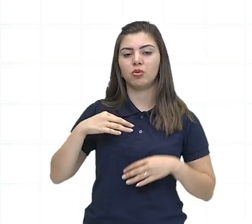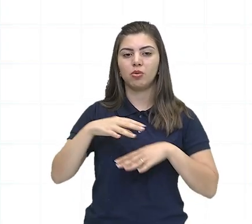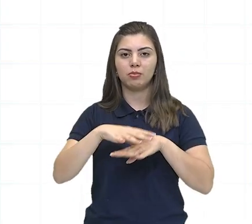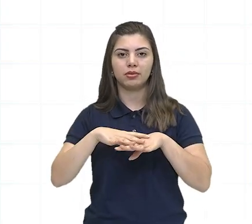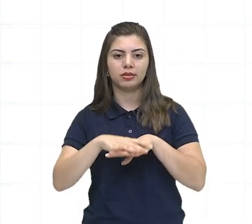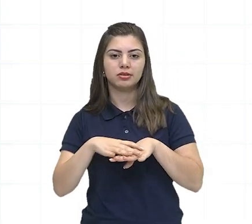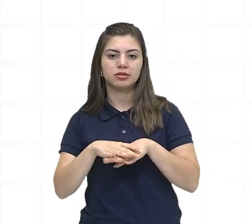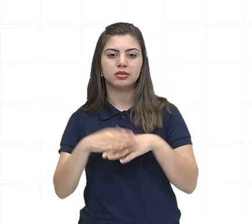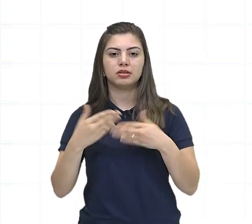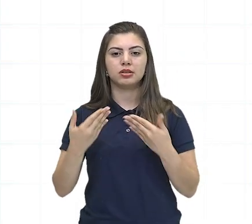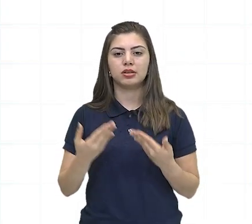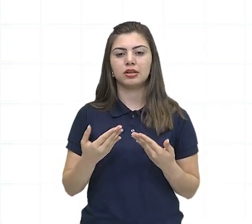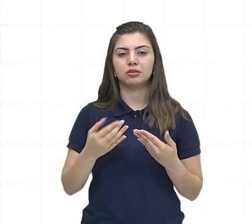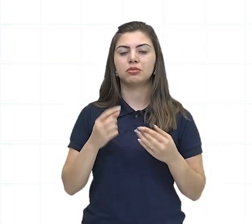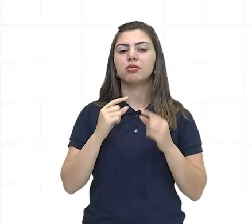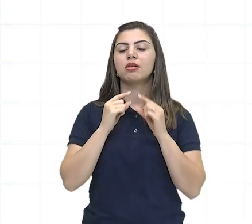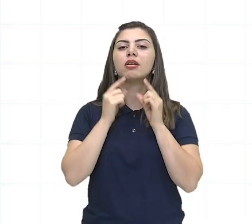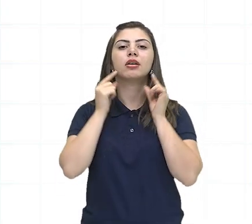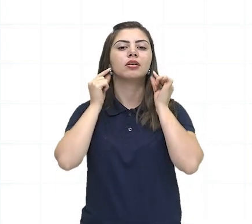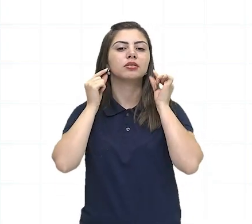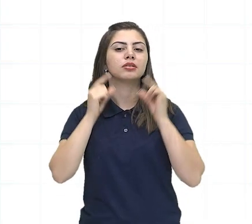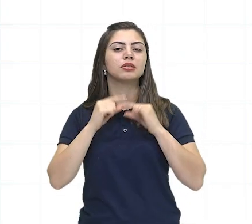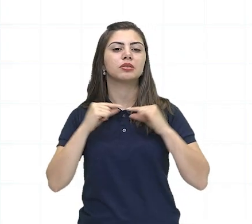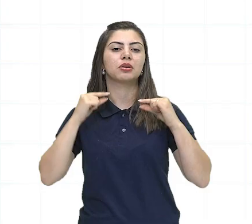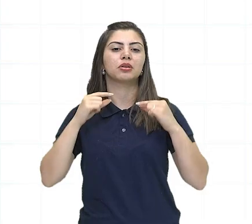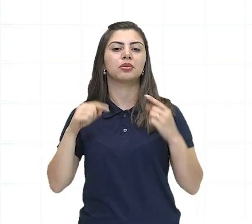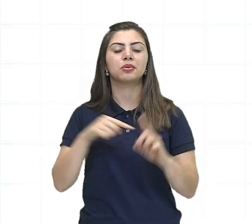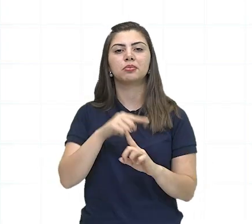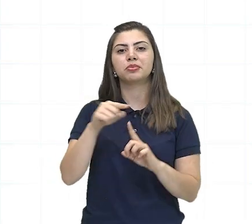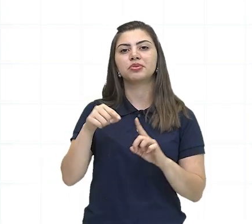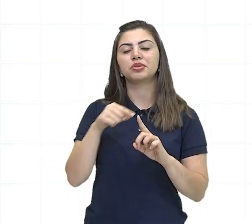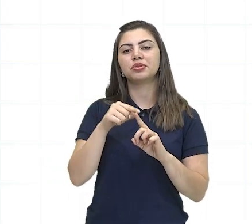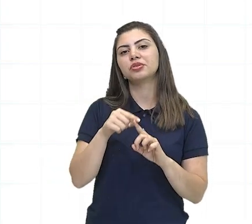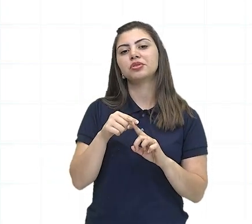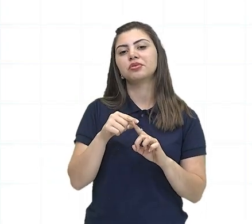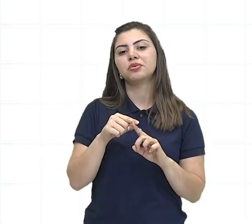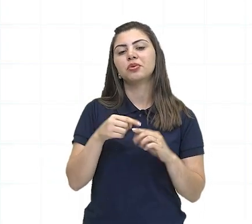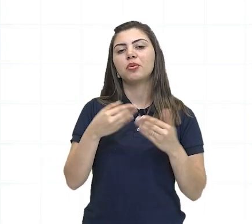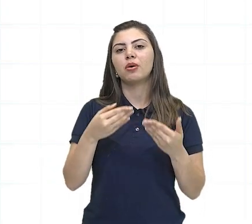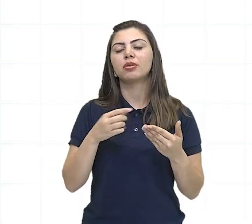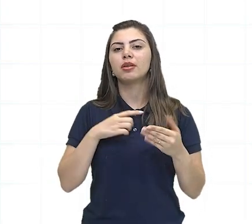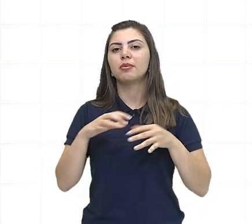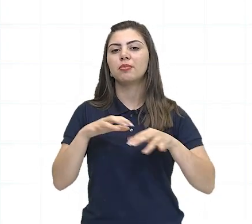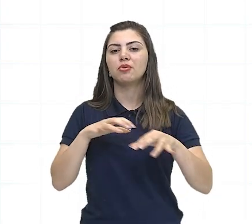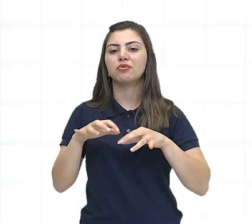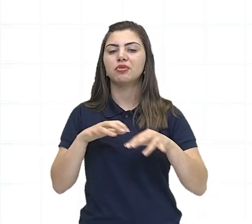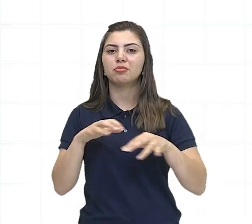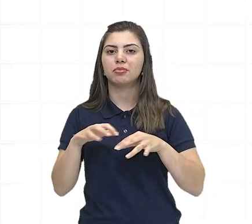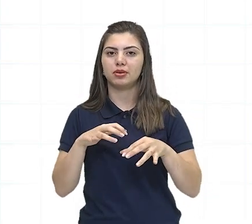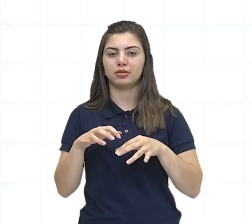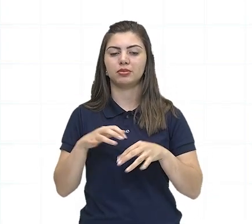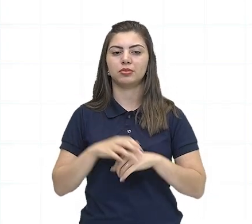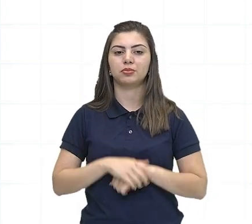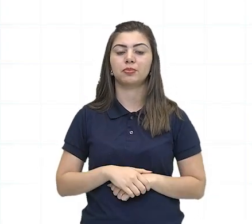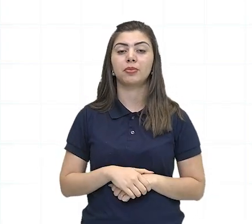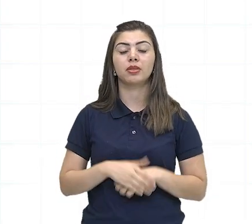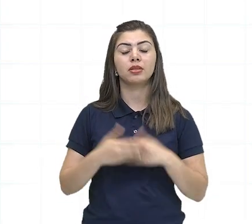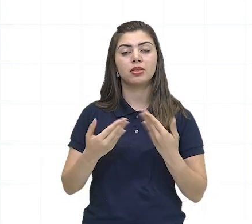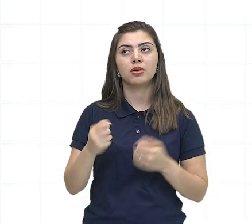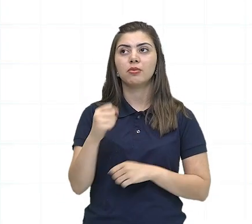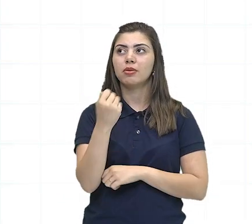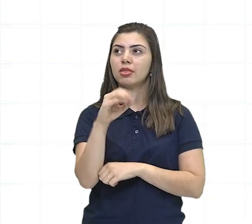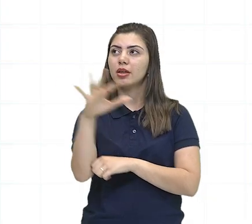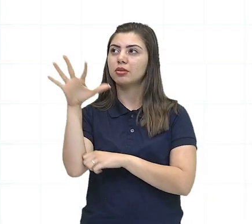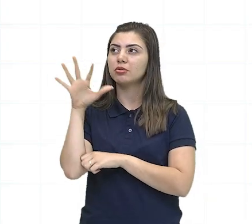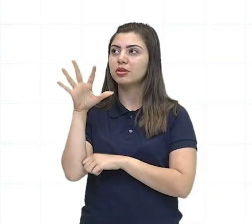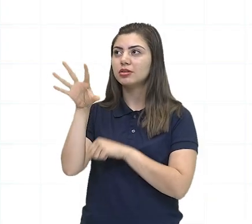criar uma sensação de movimento e fluidez. A natureza é outra fonte de inspiração para a moda